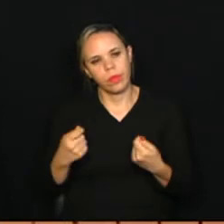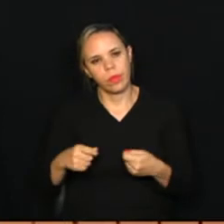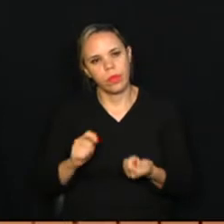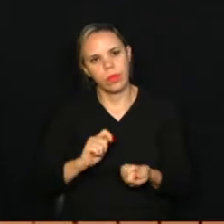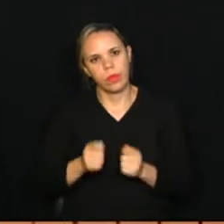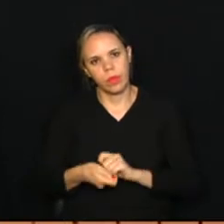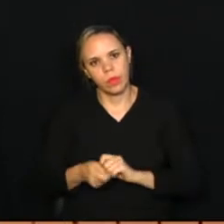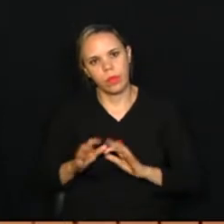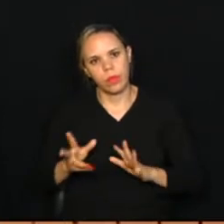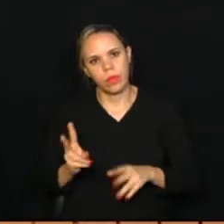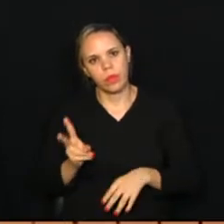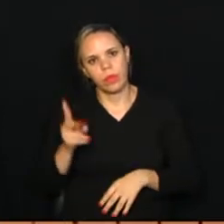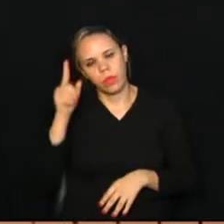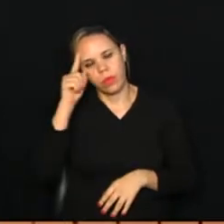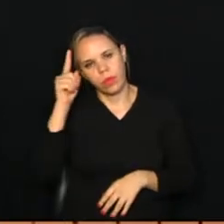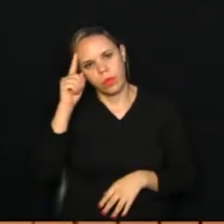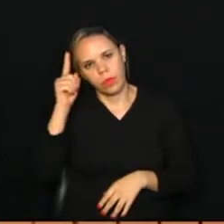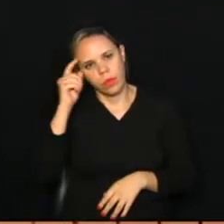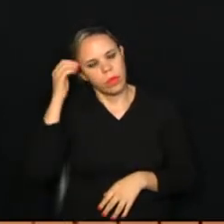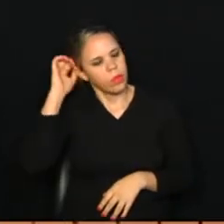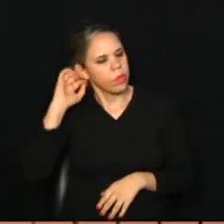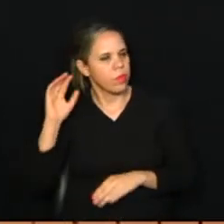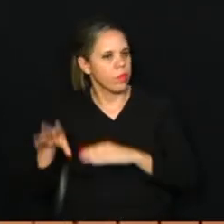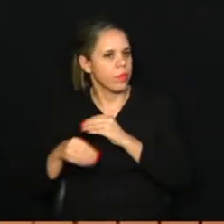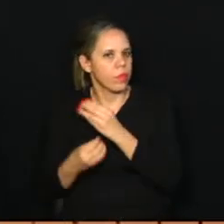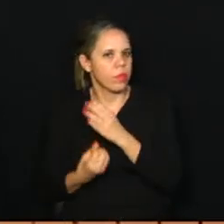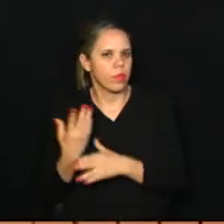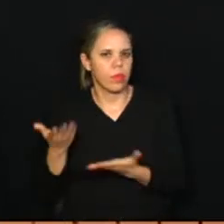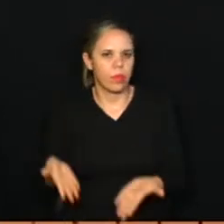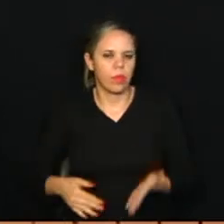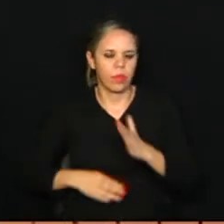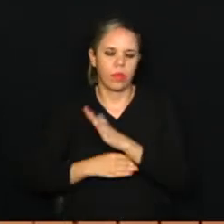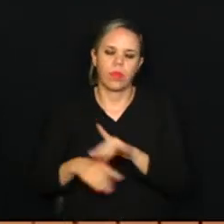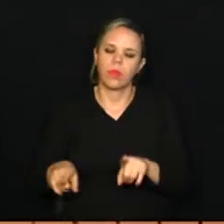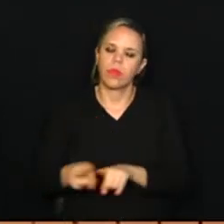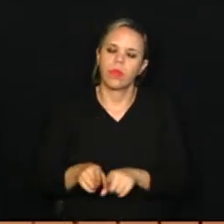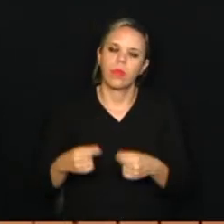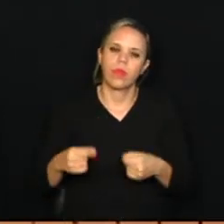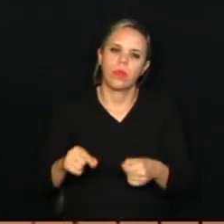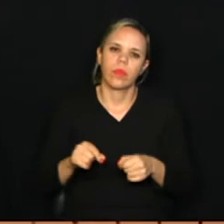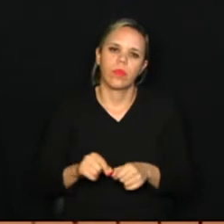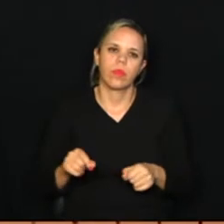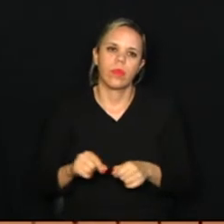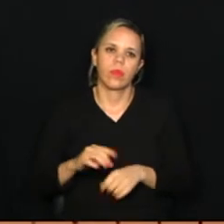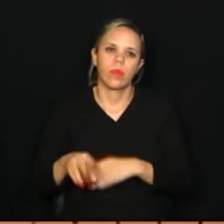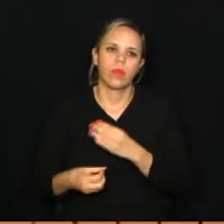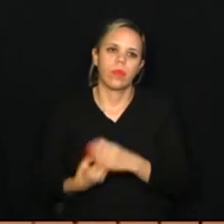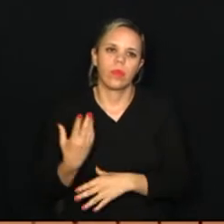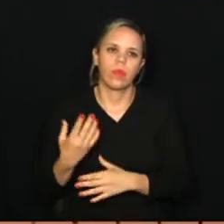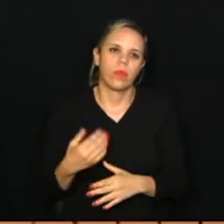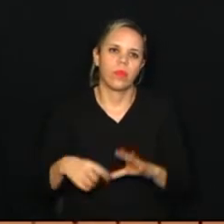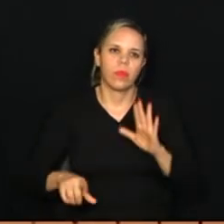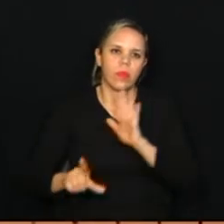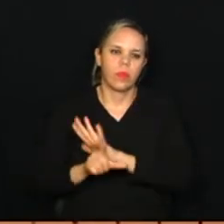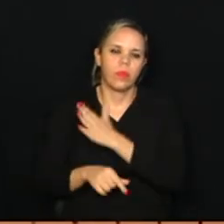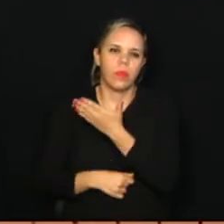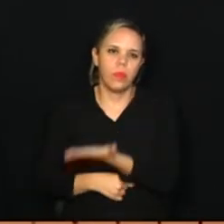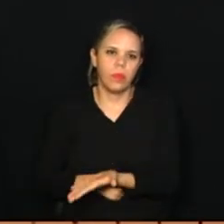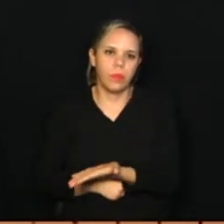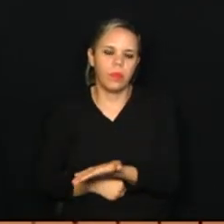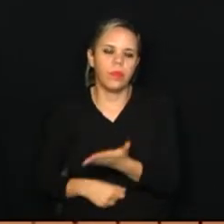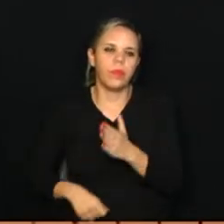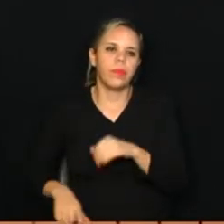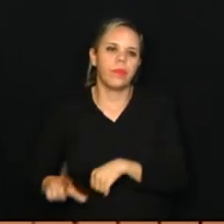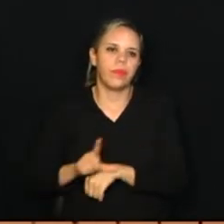reinventar todo dia, correr atrás, se atualizar, essa casa também precisa se atualizar em questão de leis, de